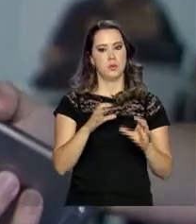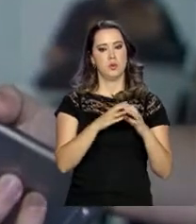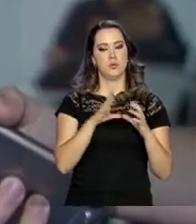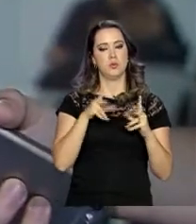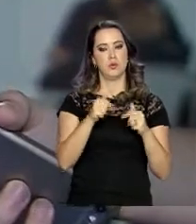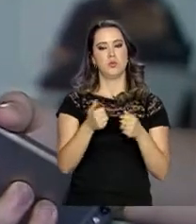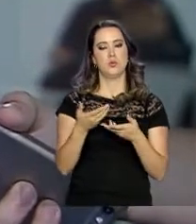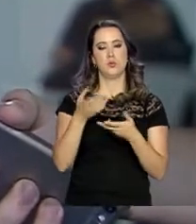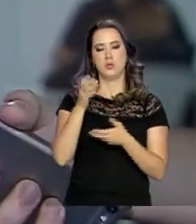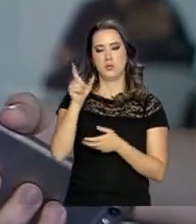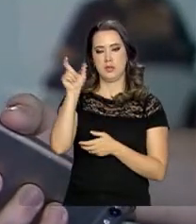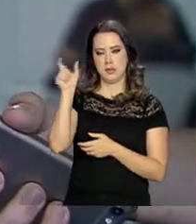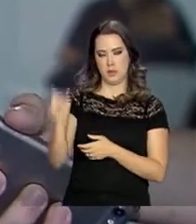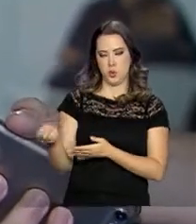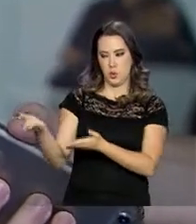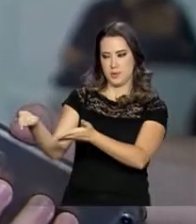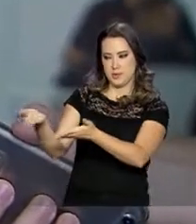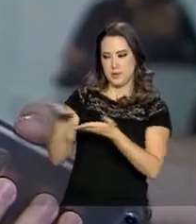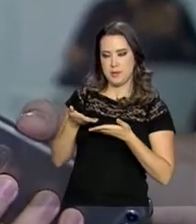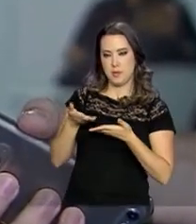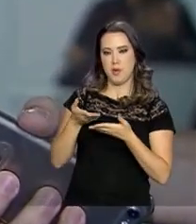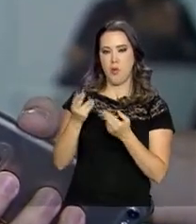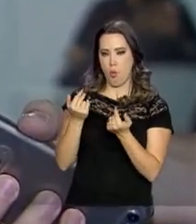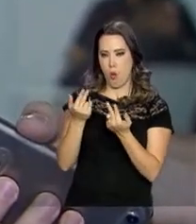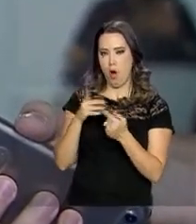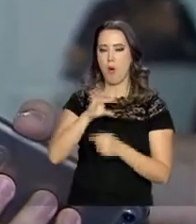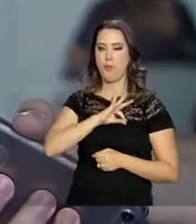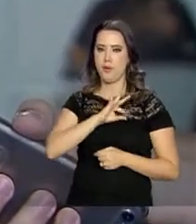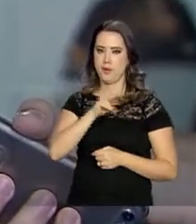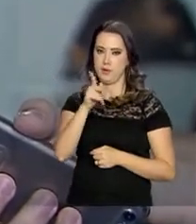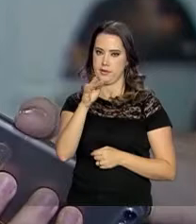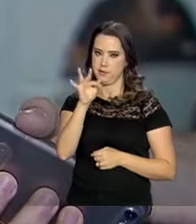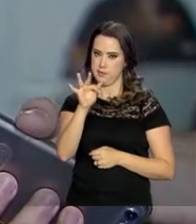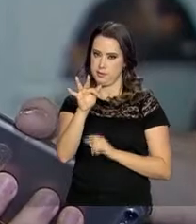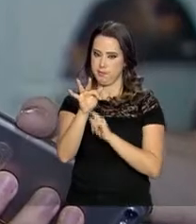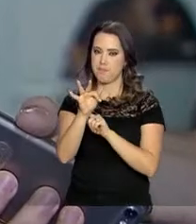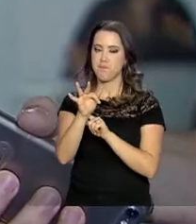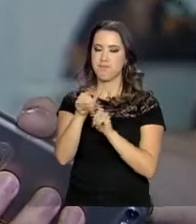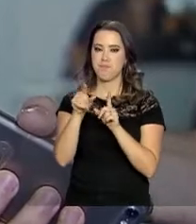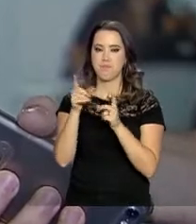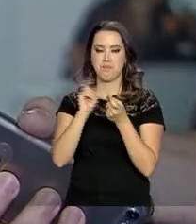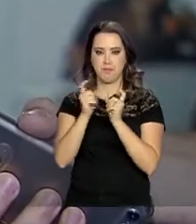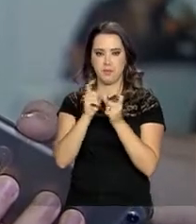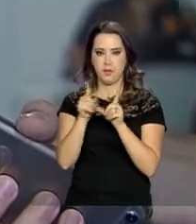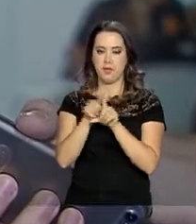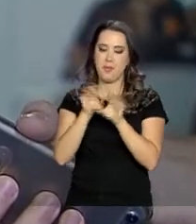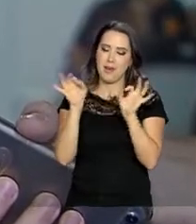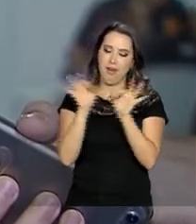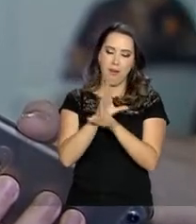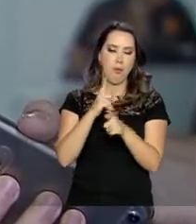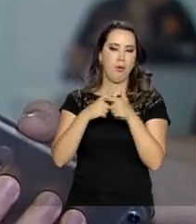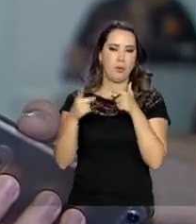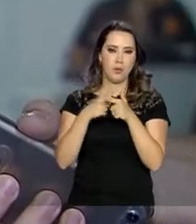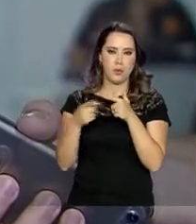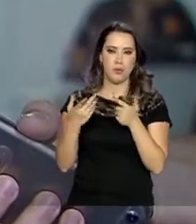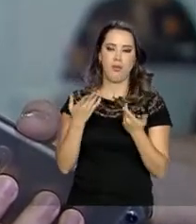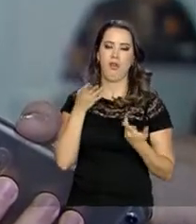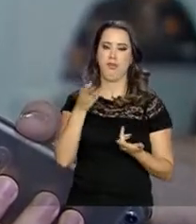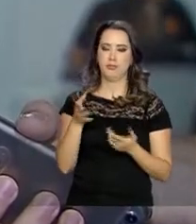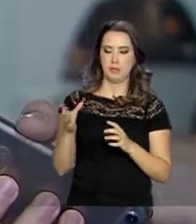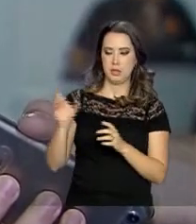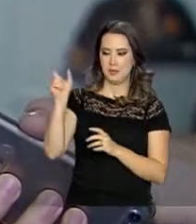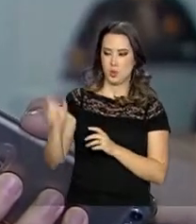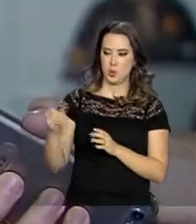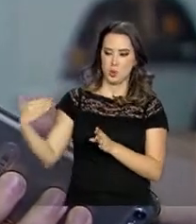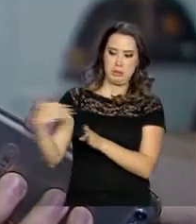a triagem, fazer um trabalho de polícia administrativa para facilitar e resolver o problema do fluxo migratório. Então nós